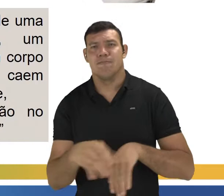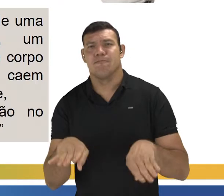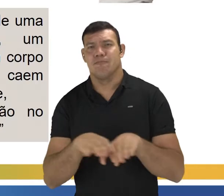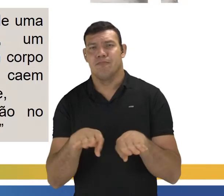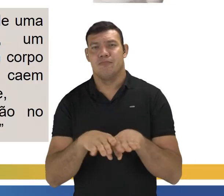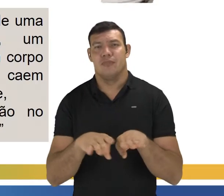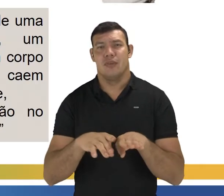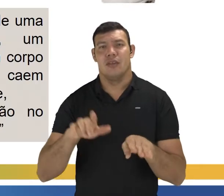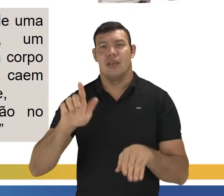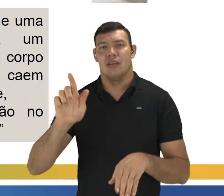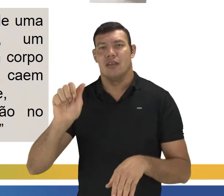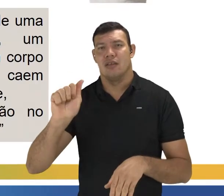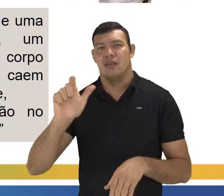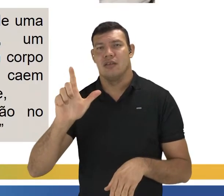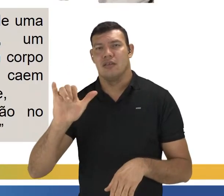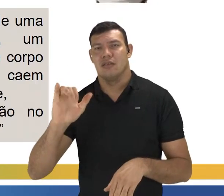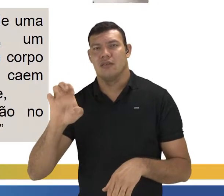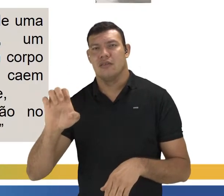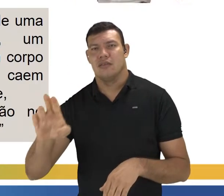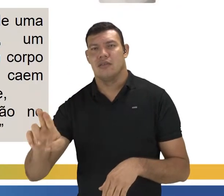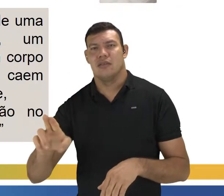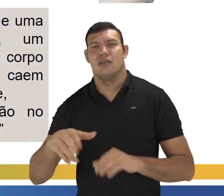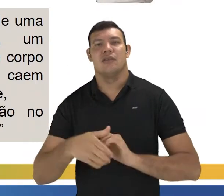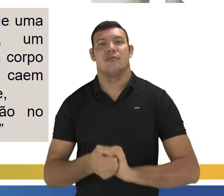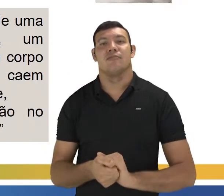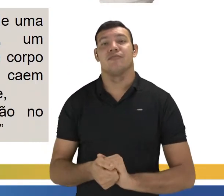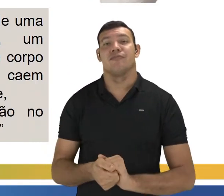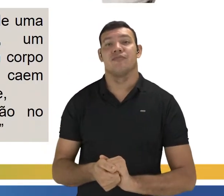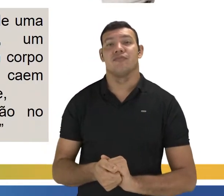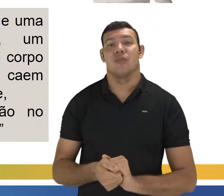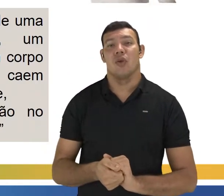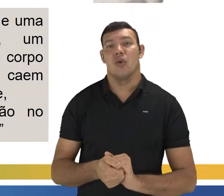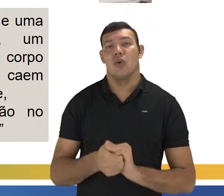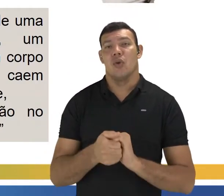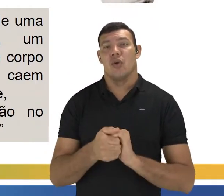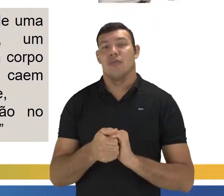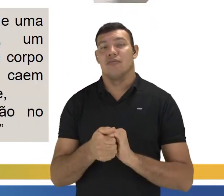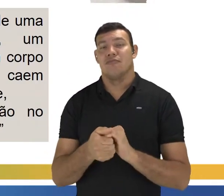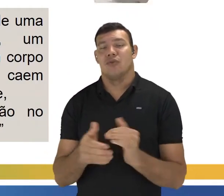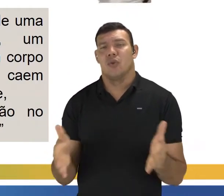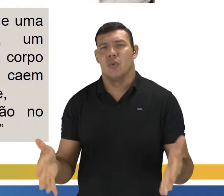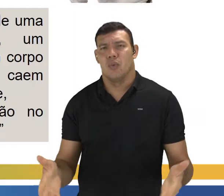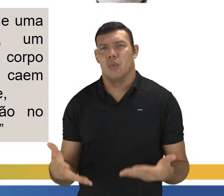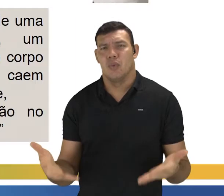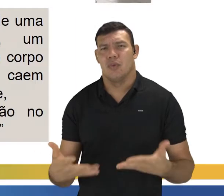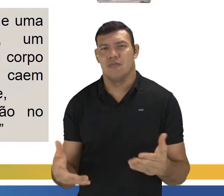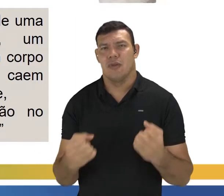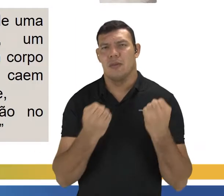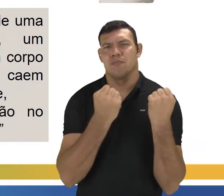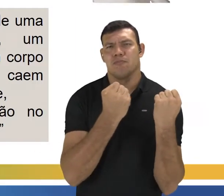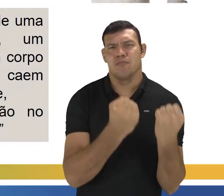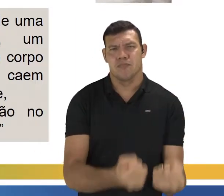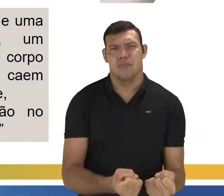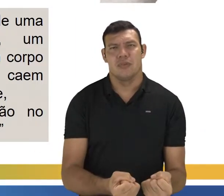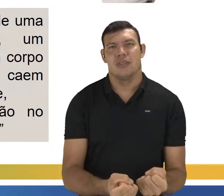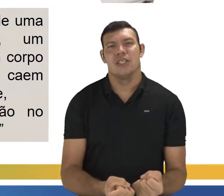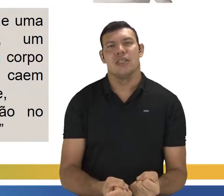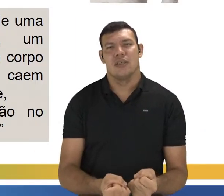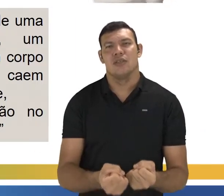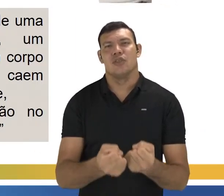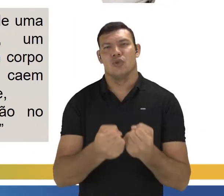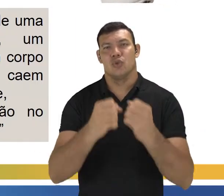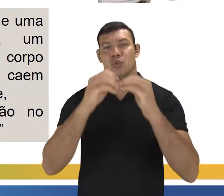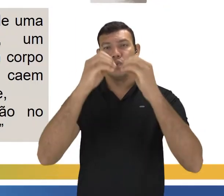seguinte conclusão abandonados de uma mesma altura um corpo leve e um corpo pesado cair e